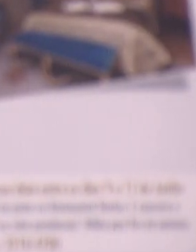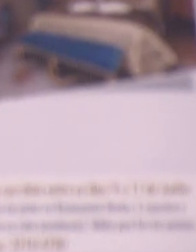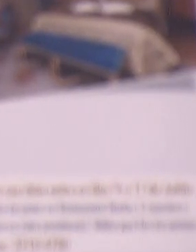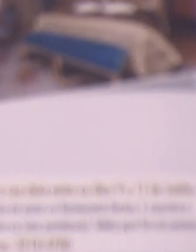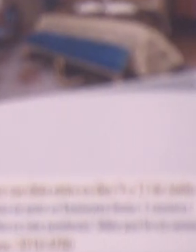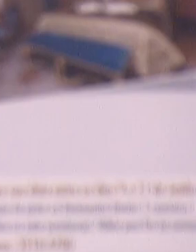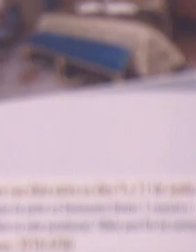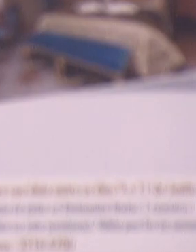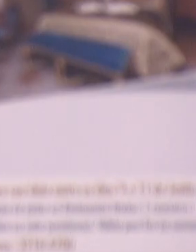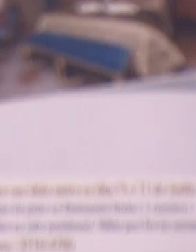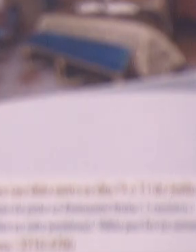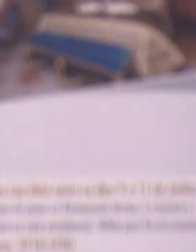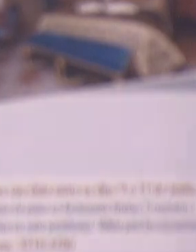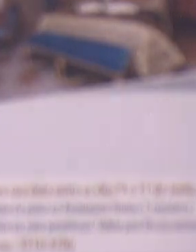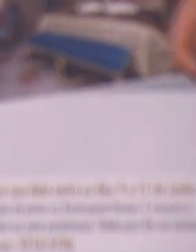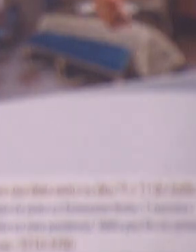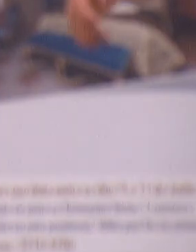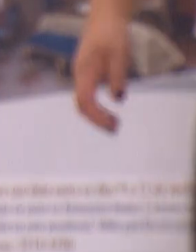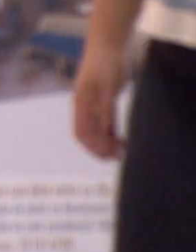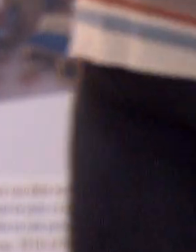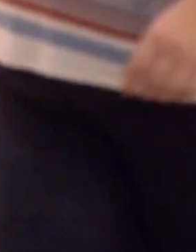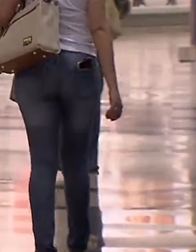Vamos lá.